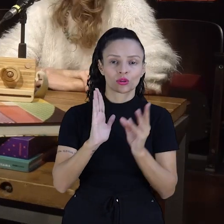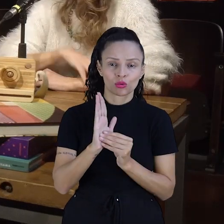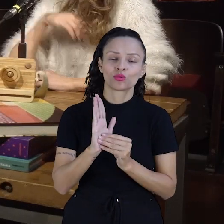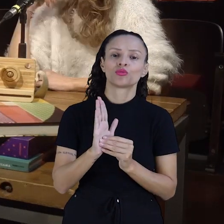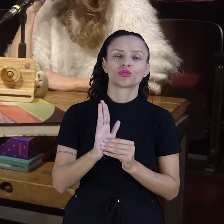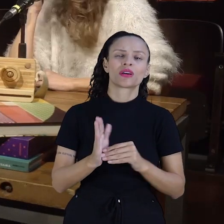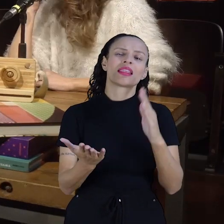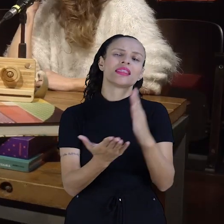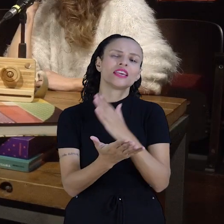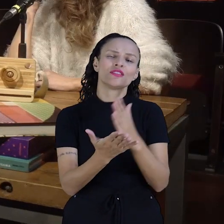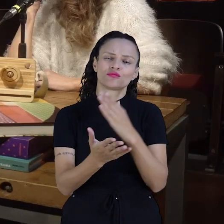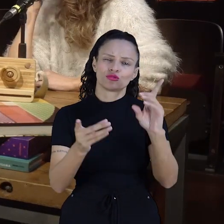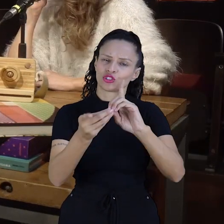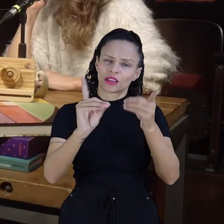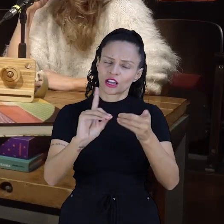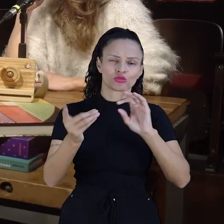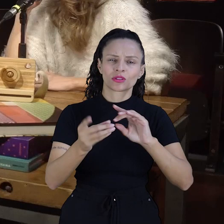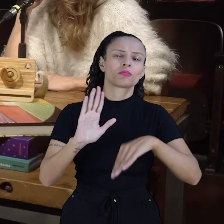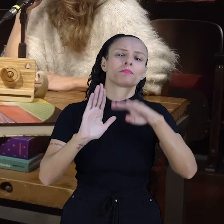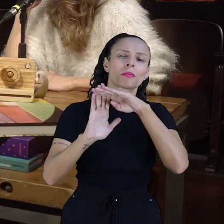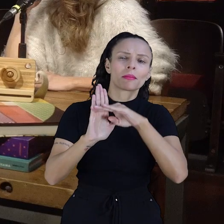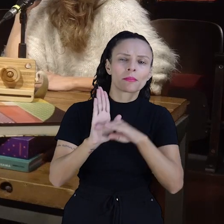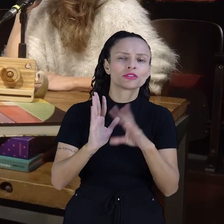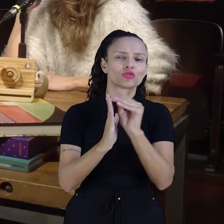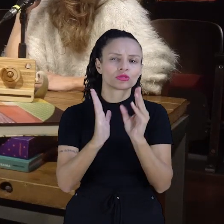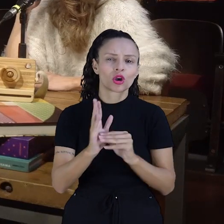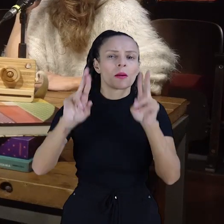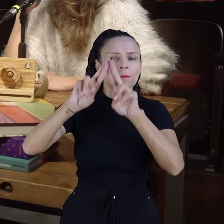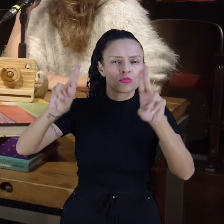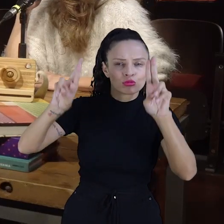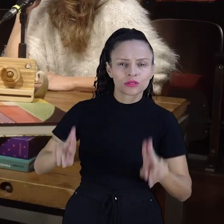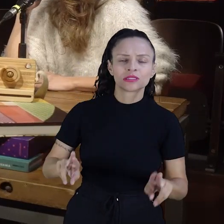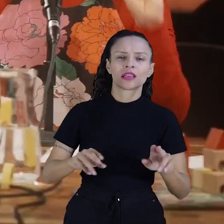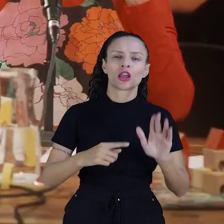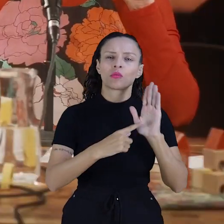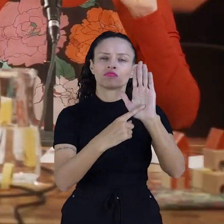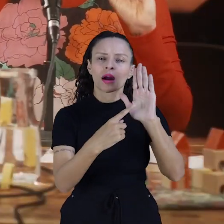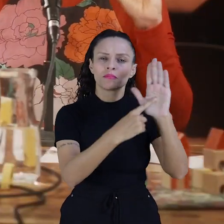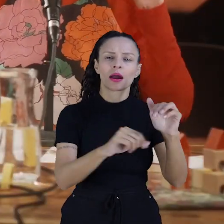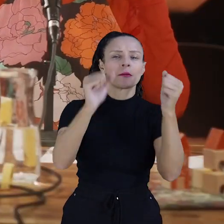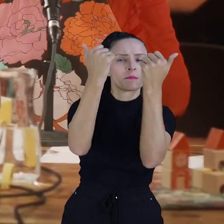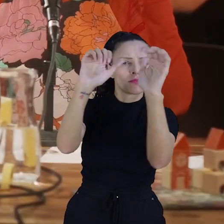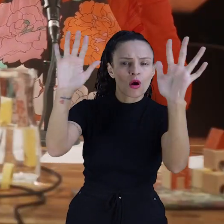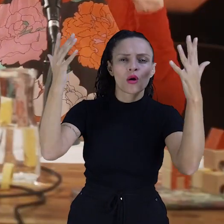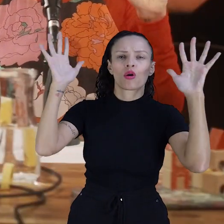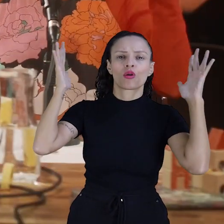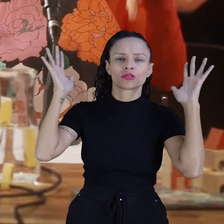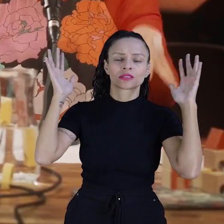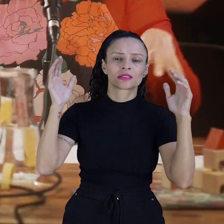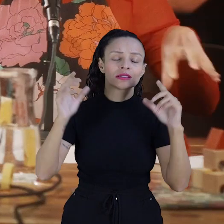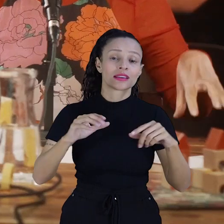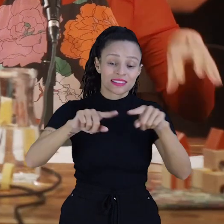né? Não vou nem falar de livro didático de arte, repertórios, né? Museu, galeria, bosque, quando